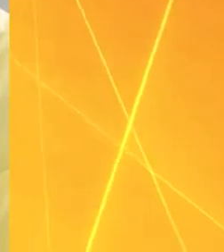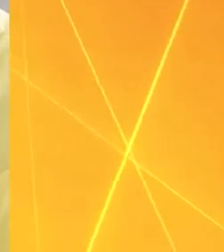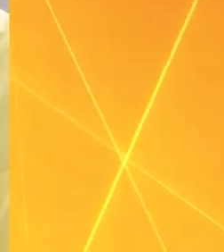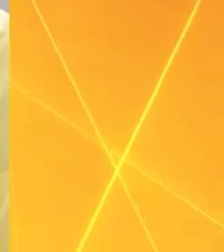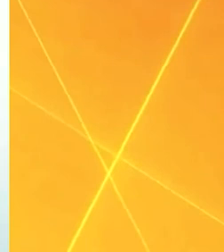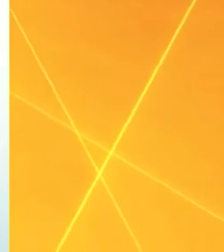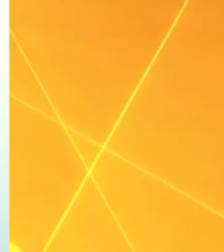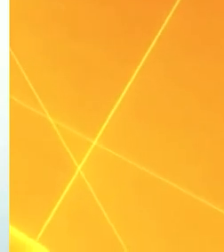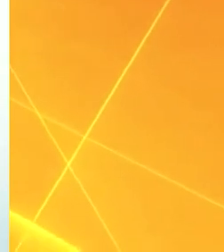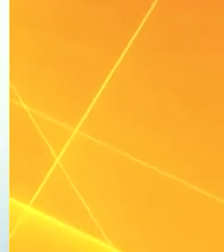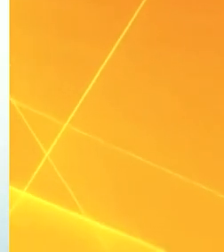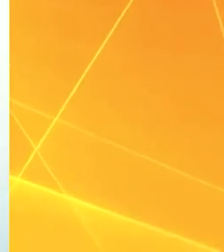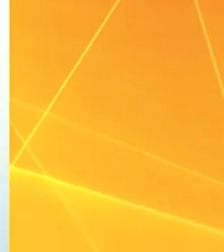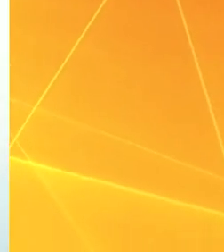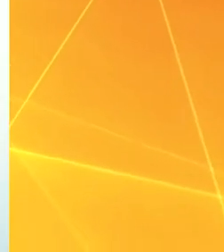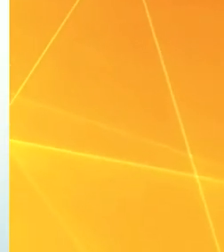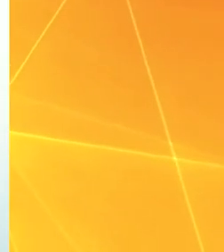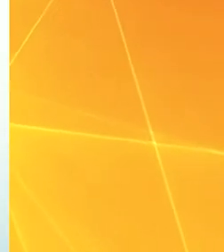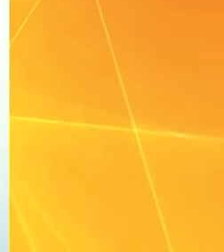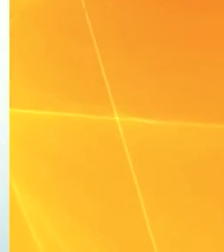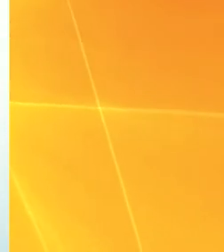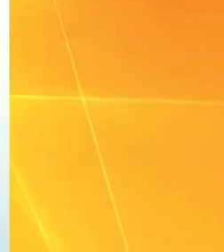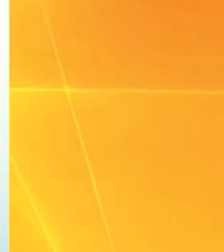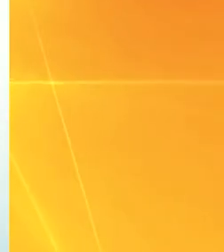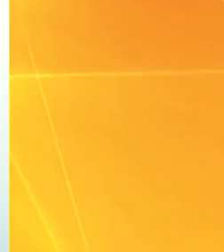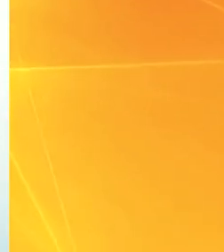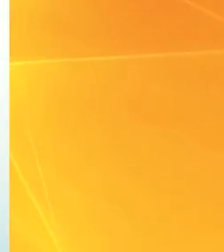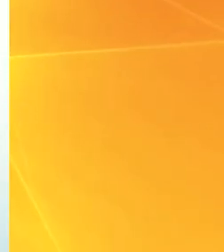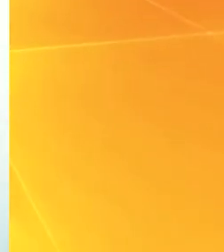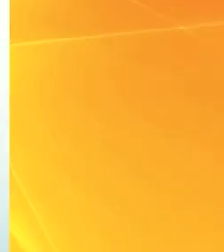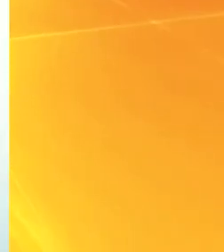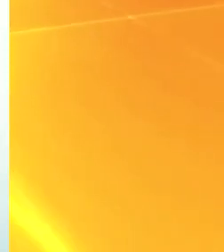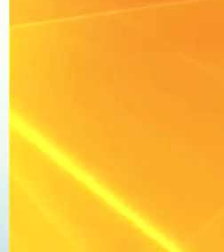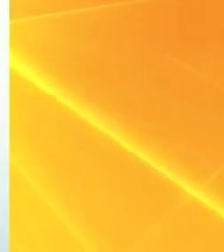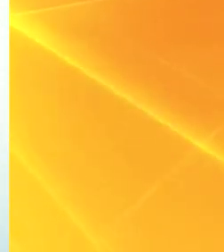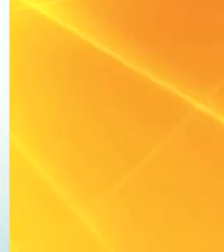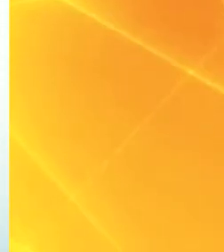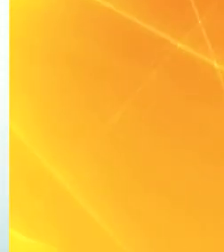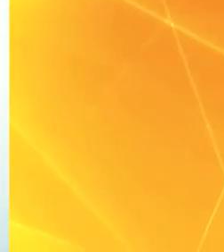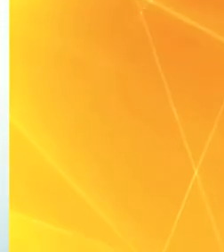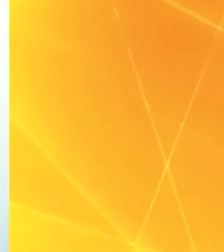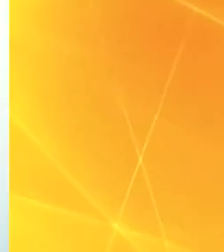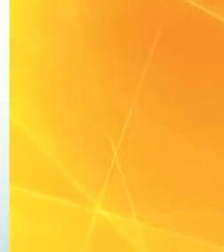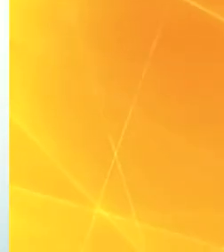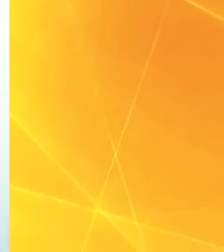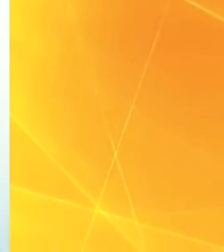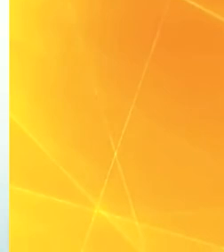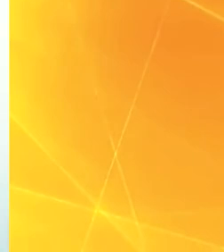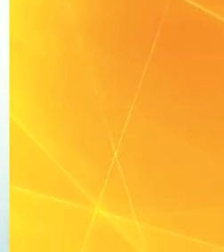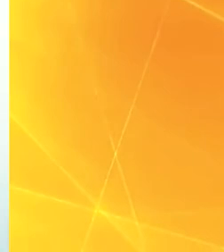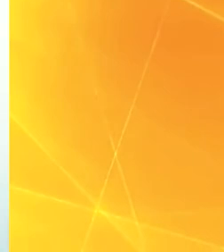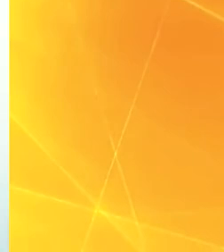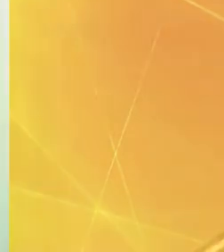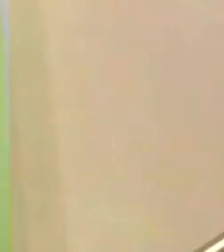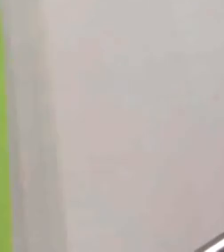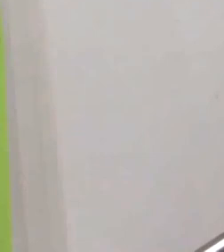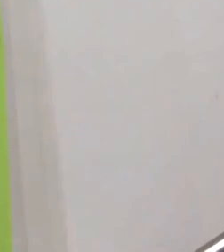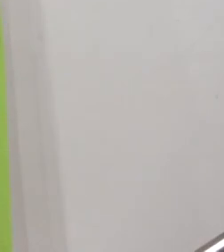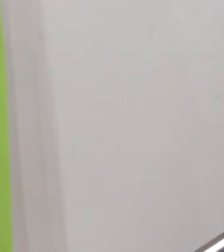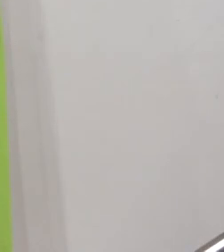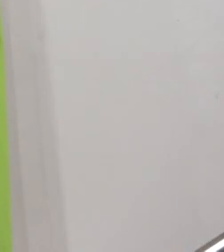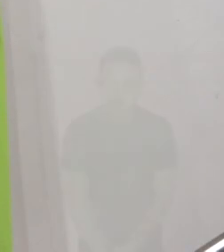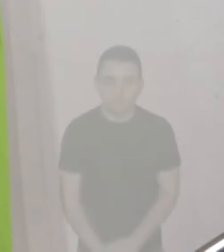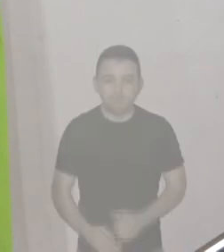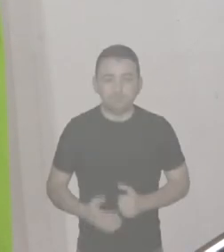afastamento imediato desta professora de sala de aula e encaminhar o caso ao Ministério Público. E, para